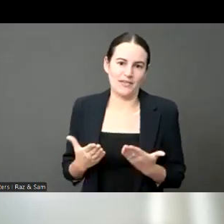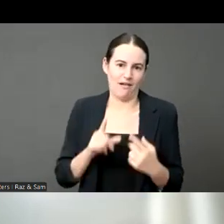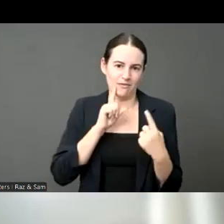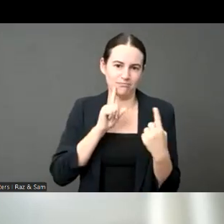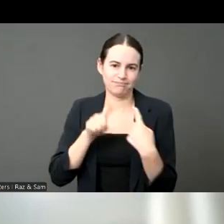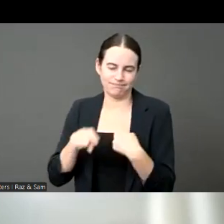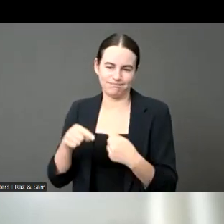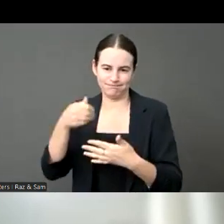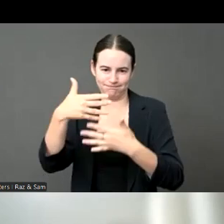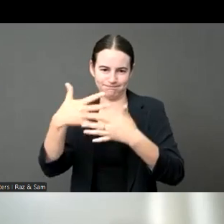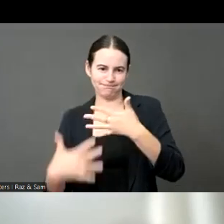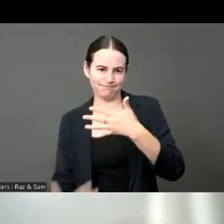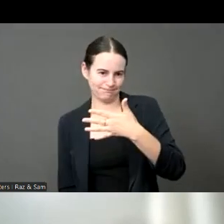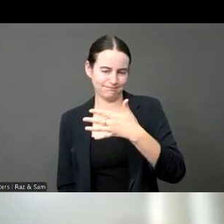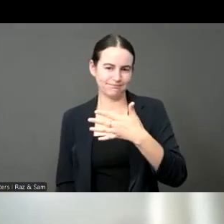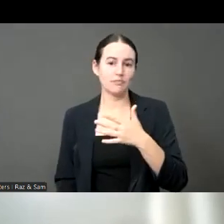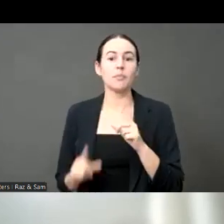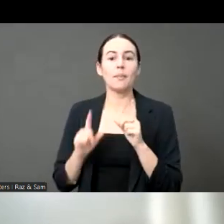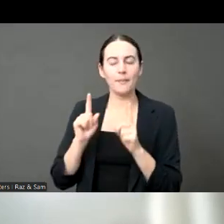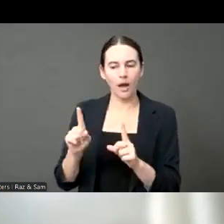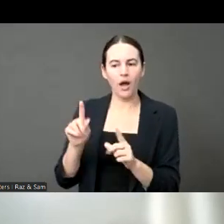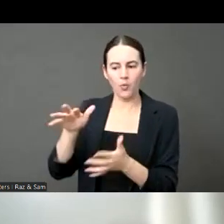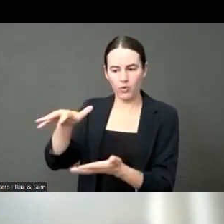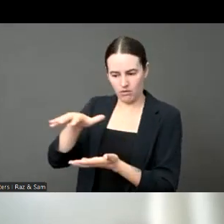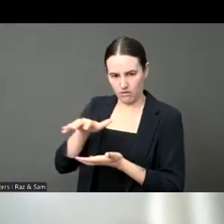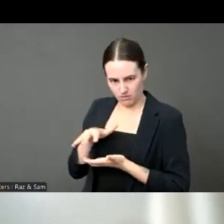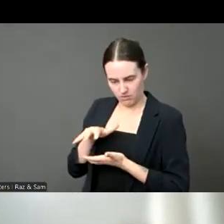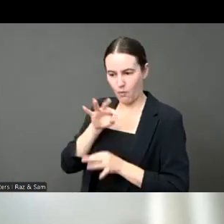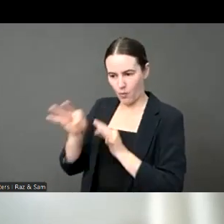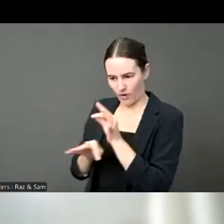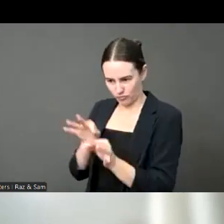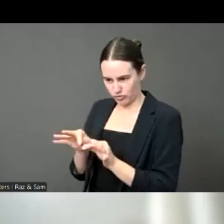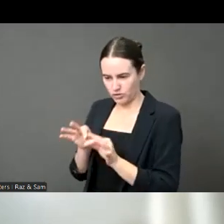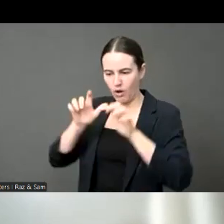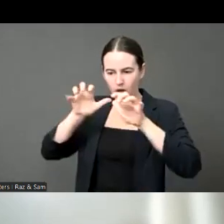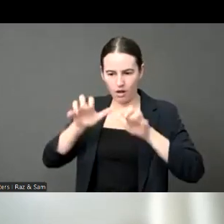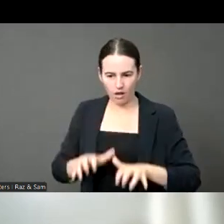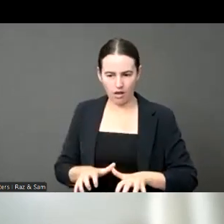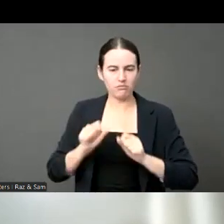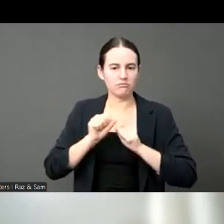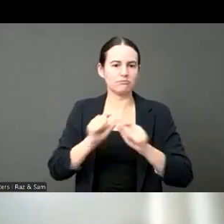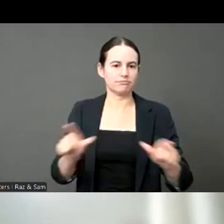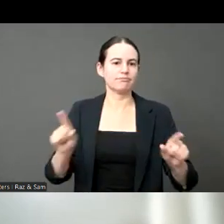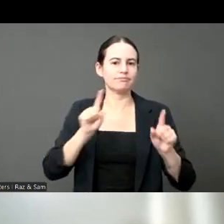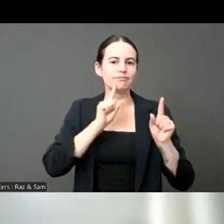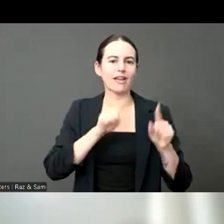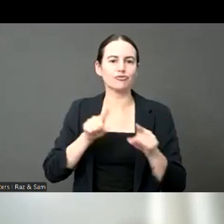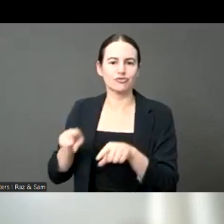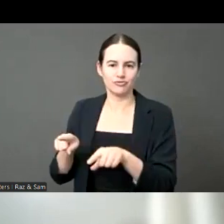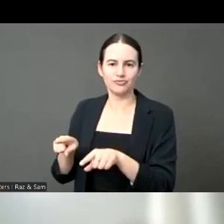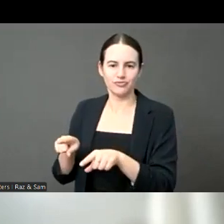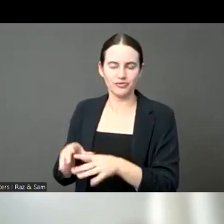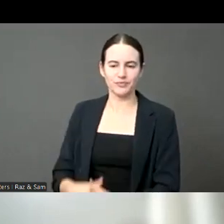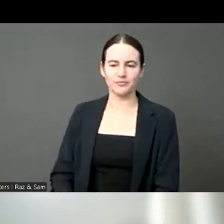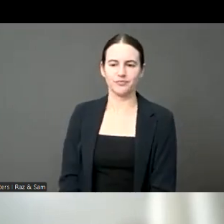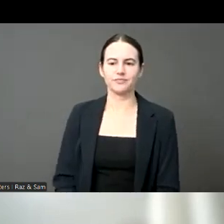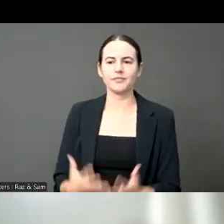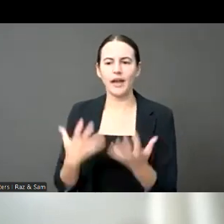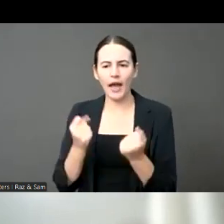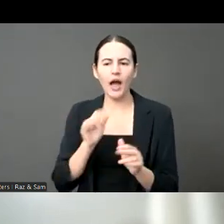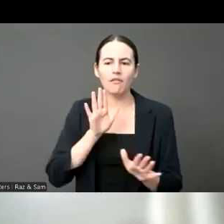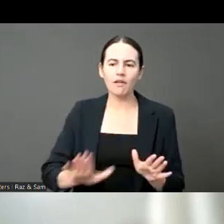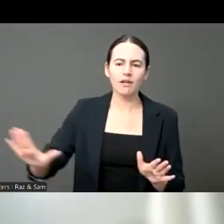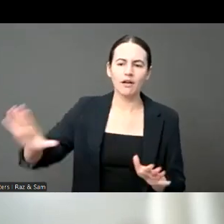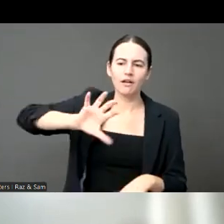do webinário, e passando o nosso conhecimento dos países. Eu agradeço